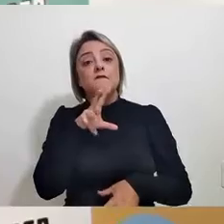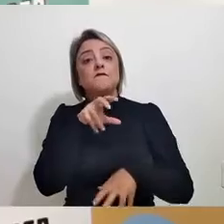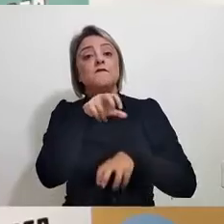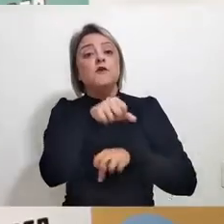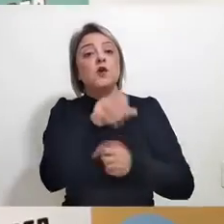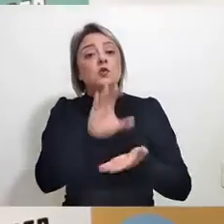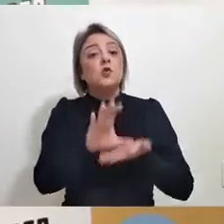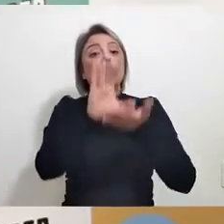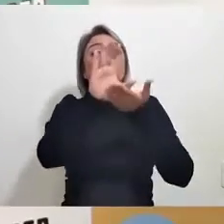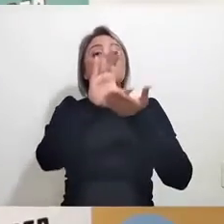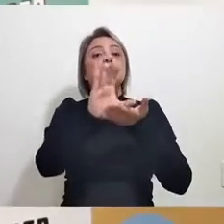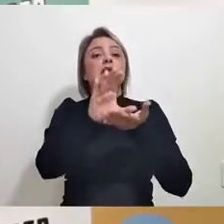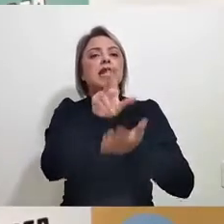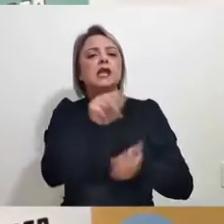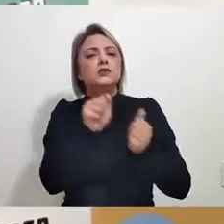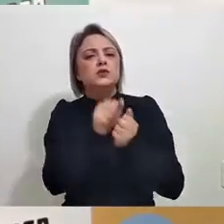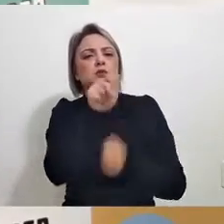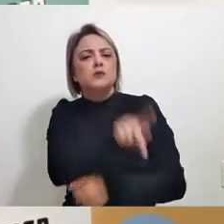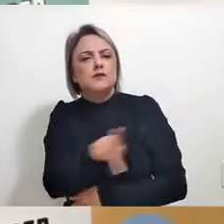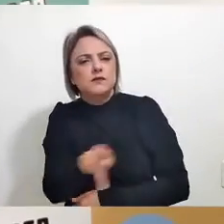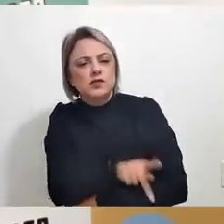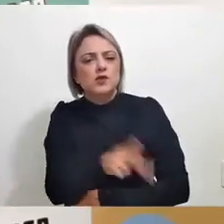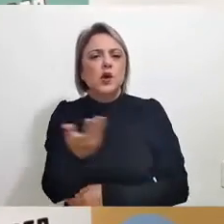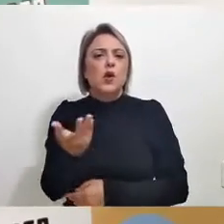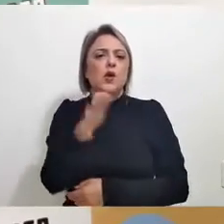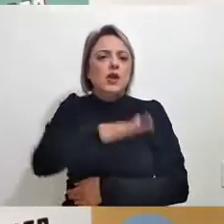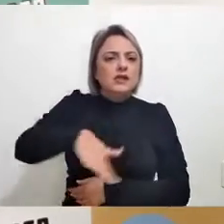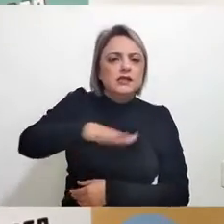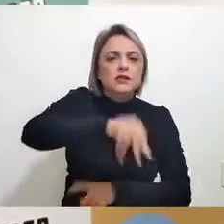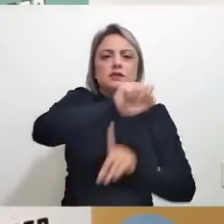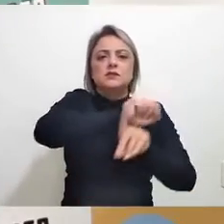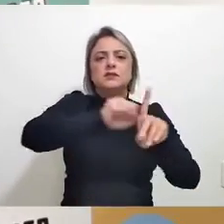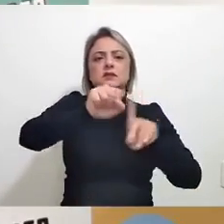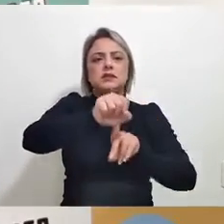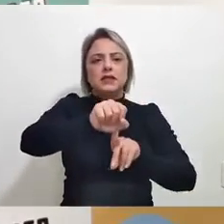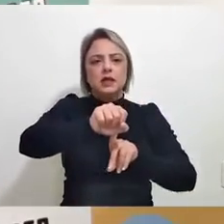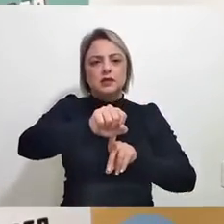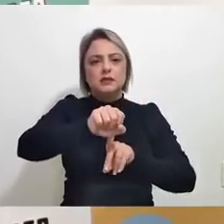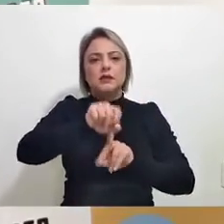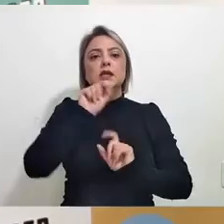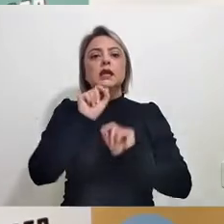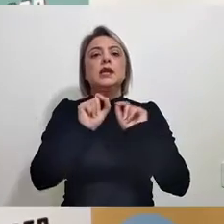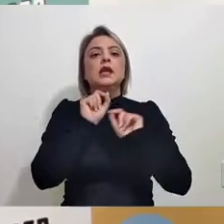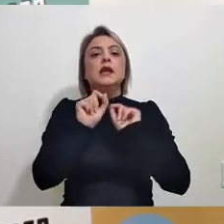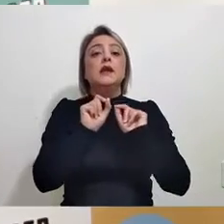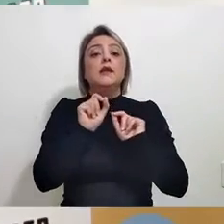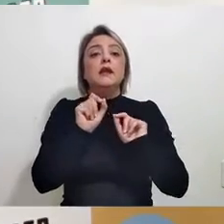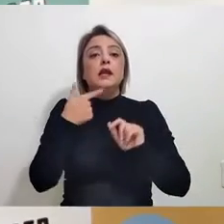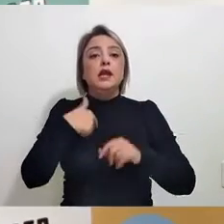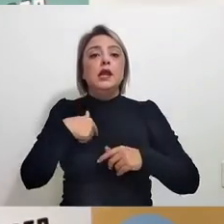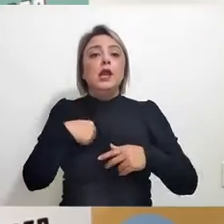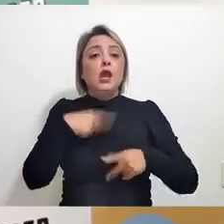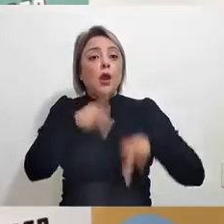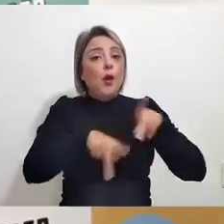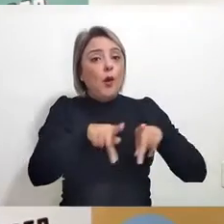que vocês são eleitas pela sociedade para estar dentro de um conselho.